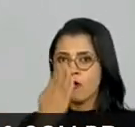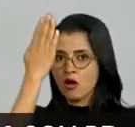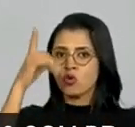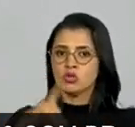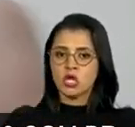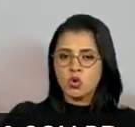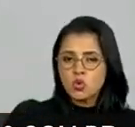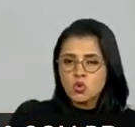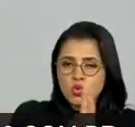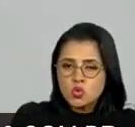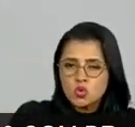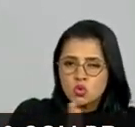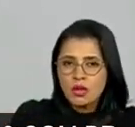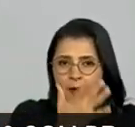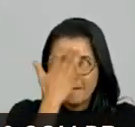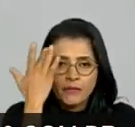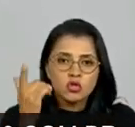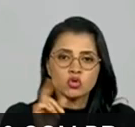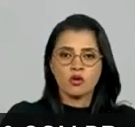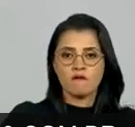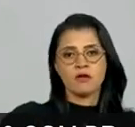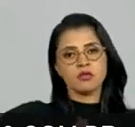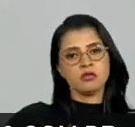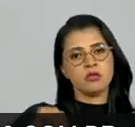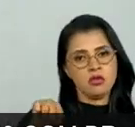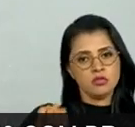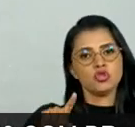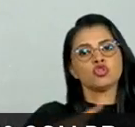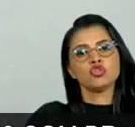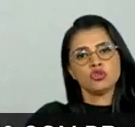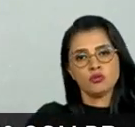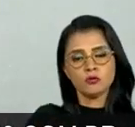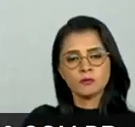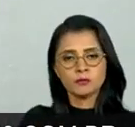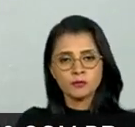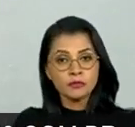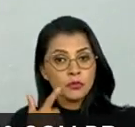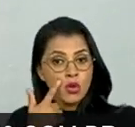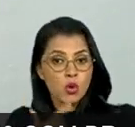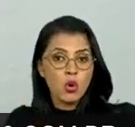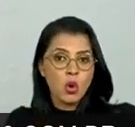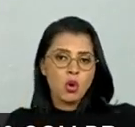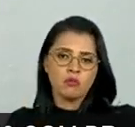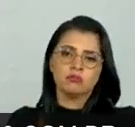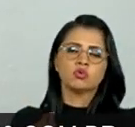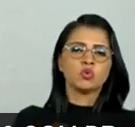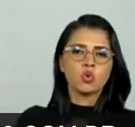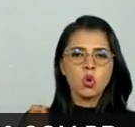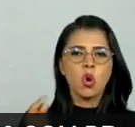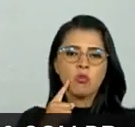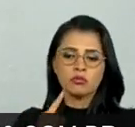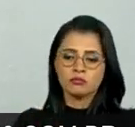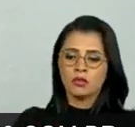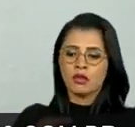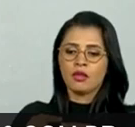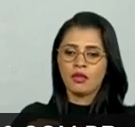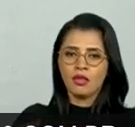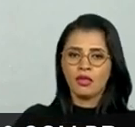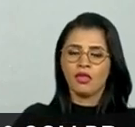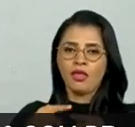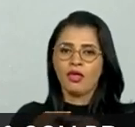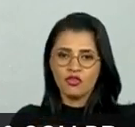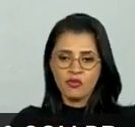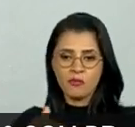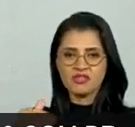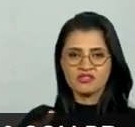ferramentas utilizadas por quem comete esse tipo de crime. Olha só, inicialmente ele começou como uma atualização do programa de